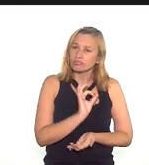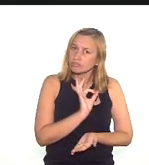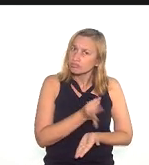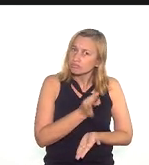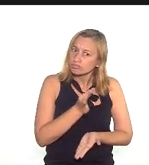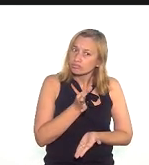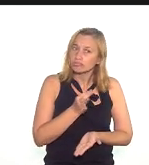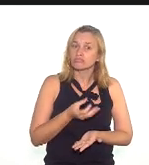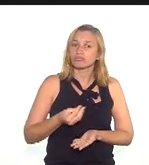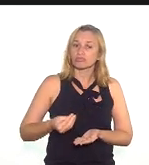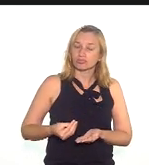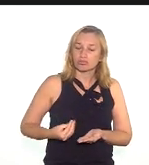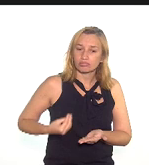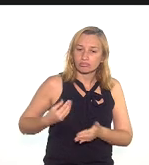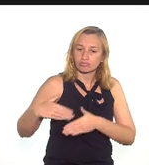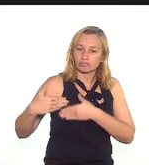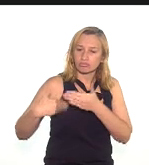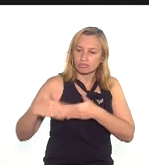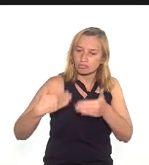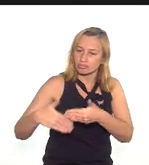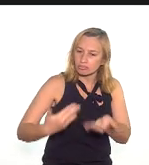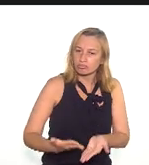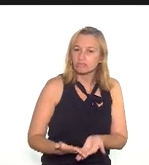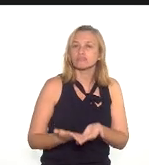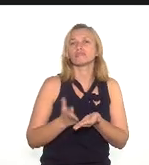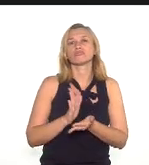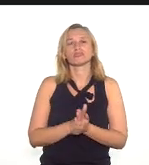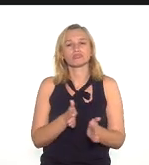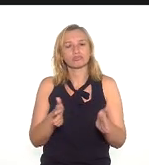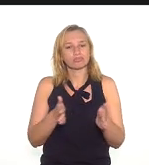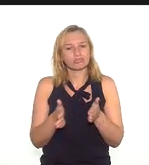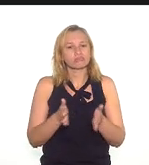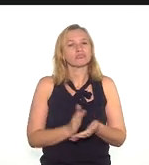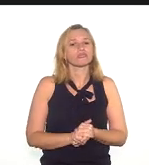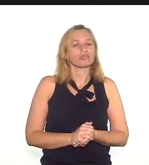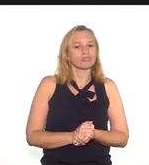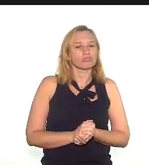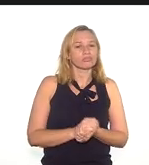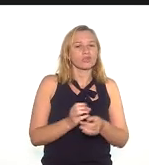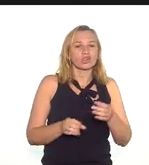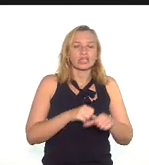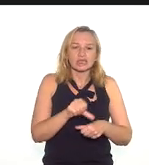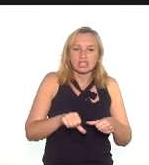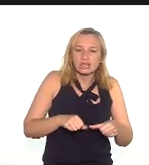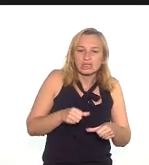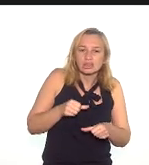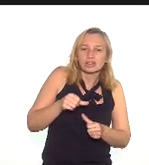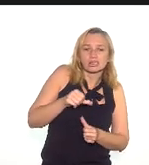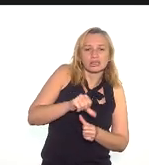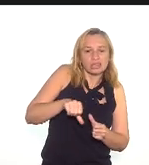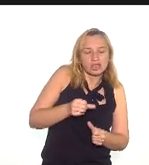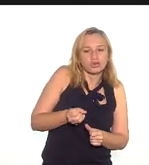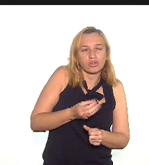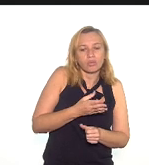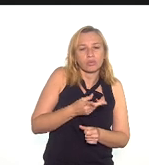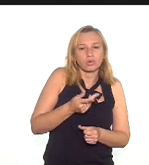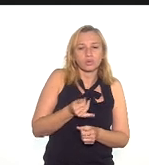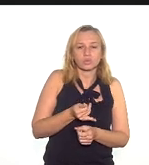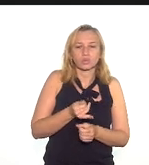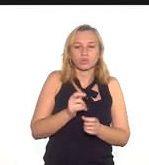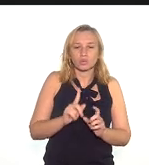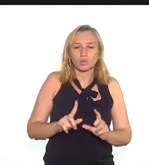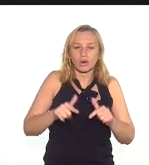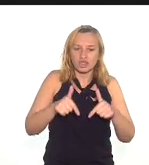exatamente por estar presente ao longo de todo esse período, ela se transformou no exemplo de ação